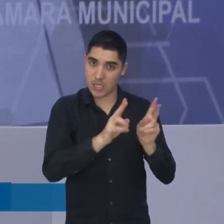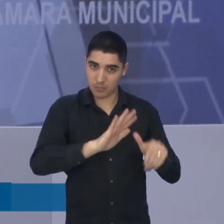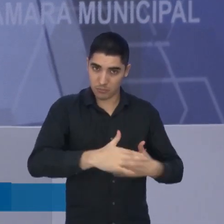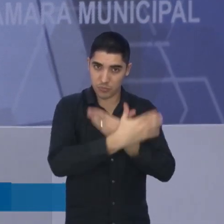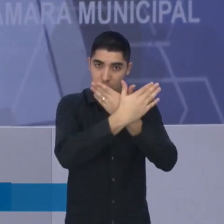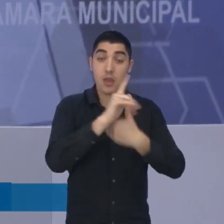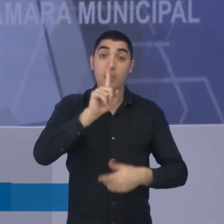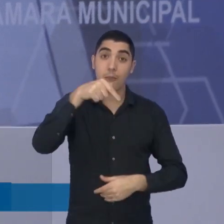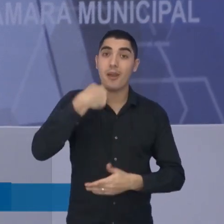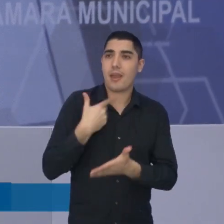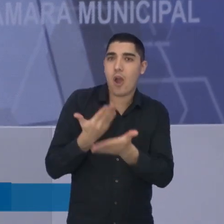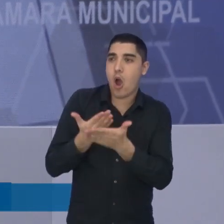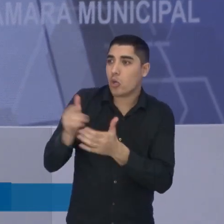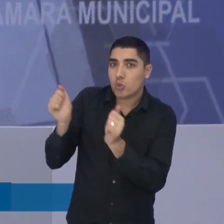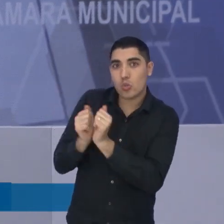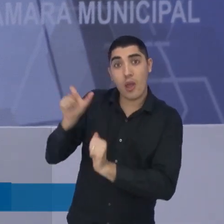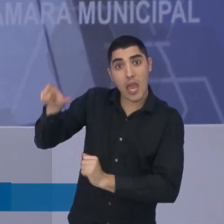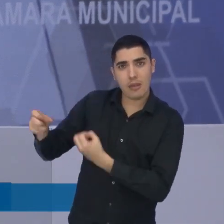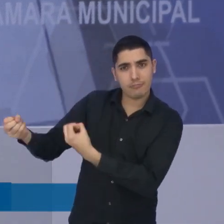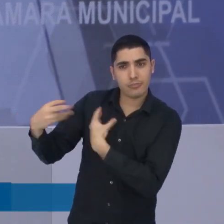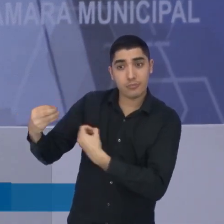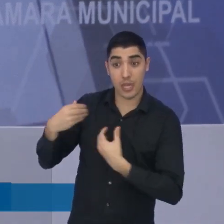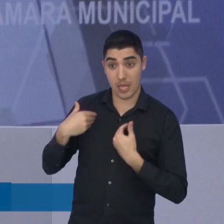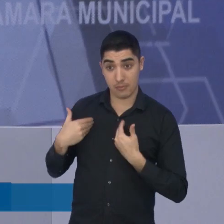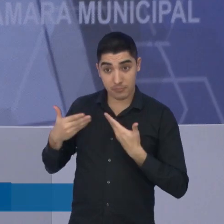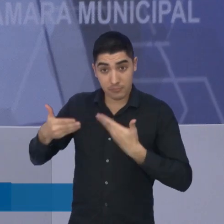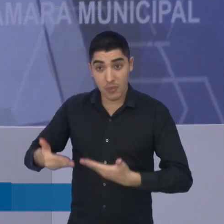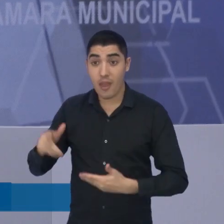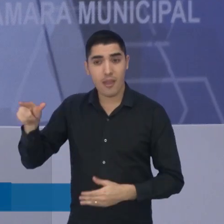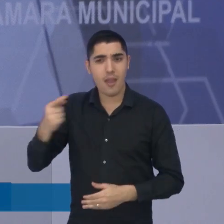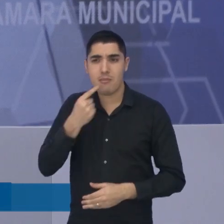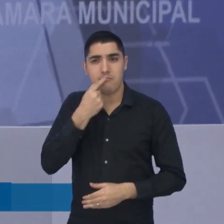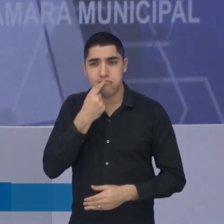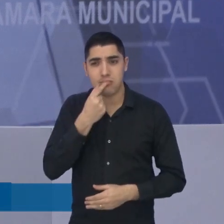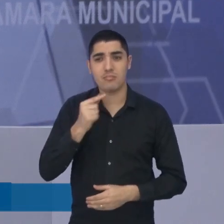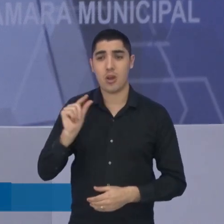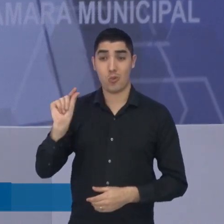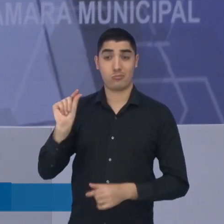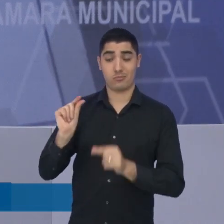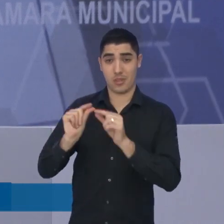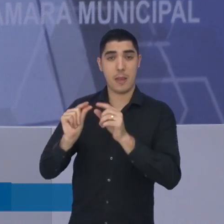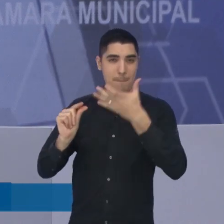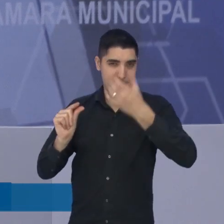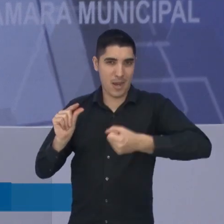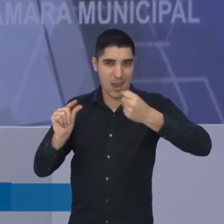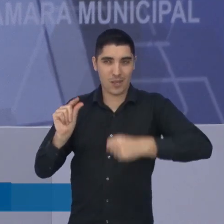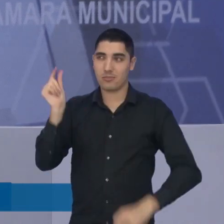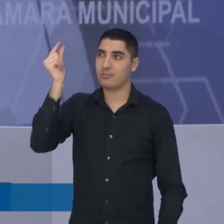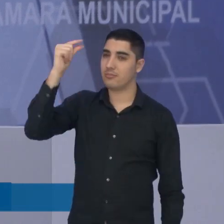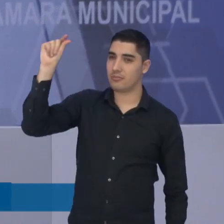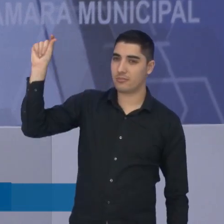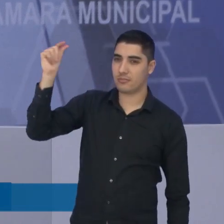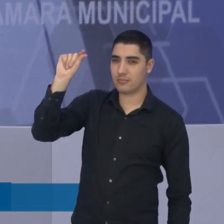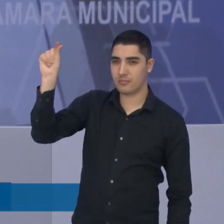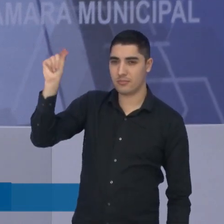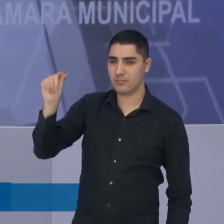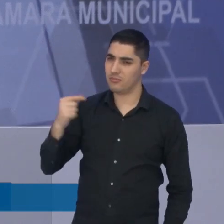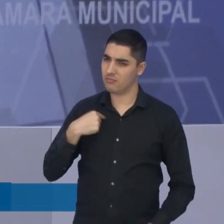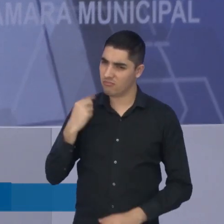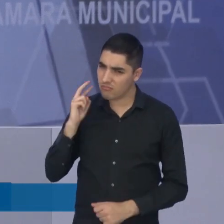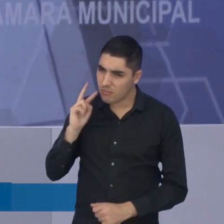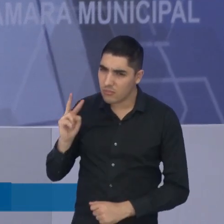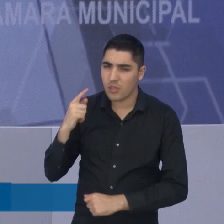E eu me surpreendia porque chegava na aula com o giz. Na época era o giz, né? E eu ficava